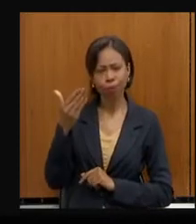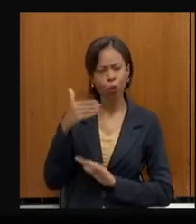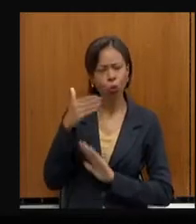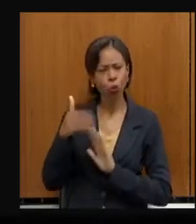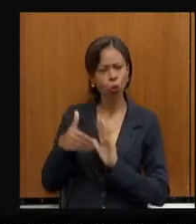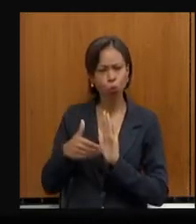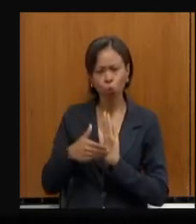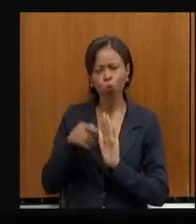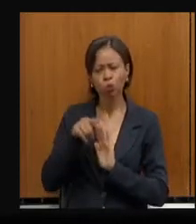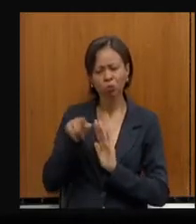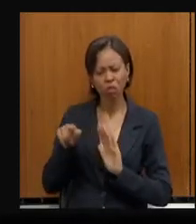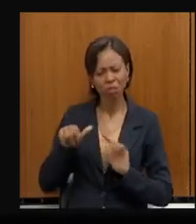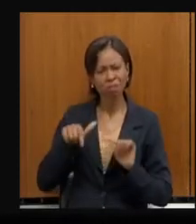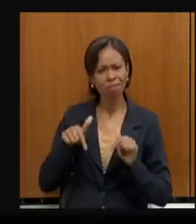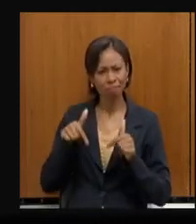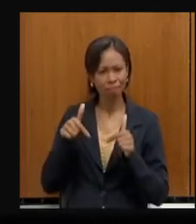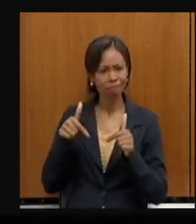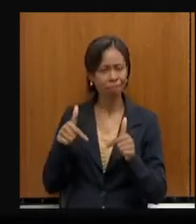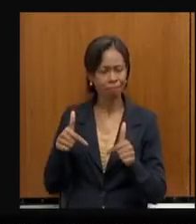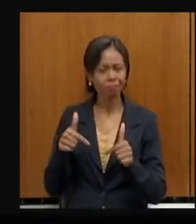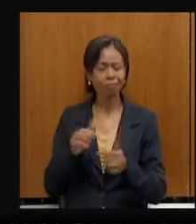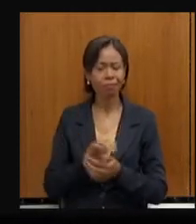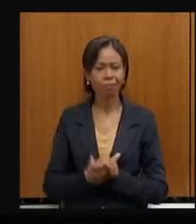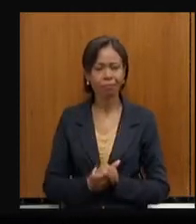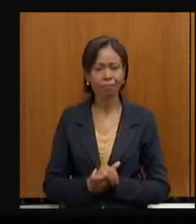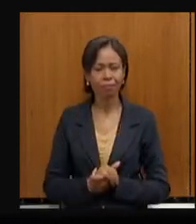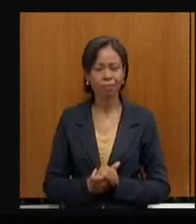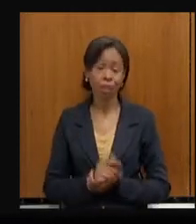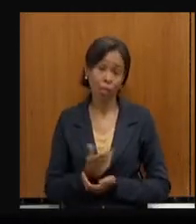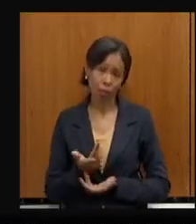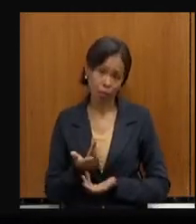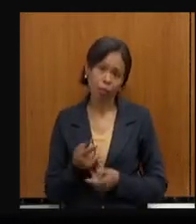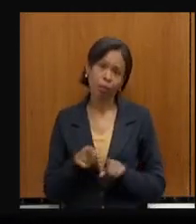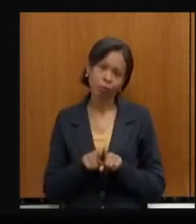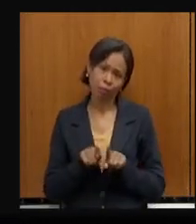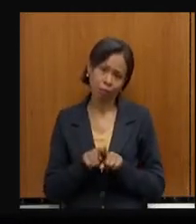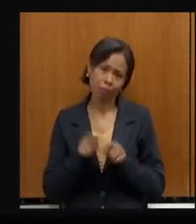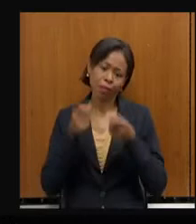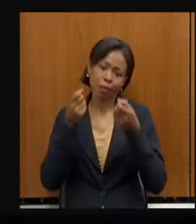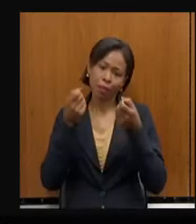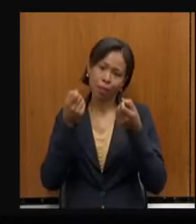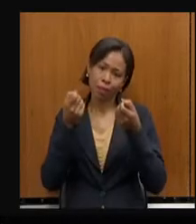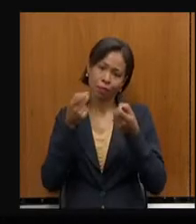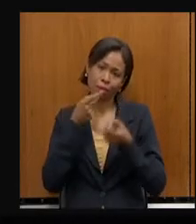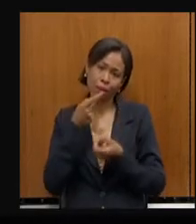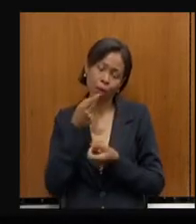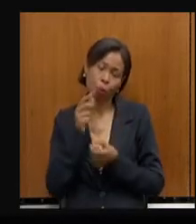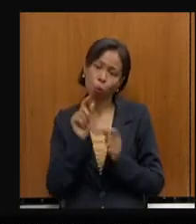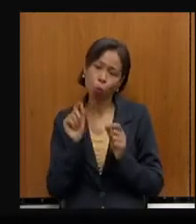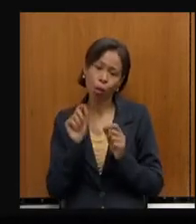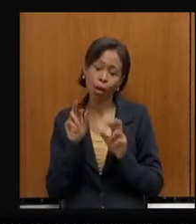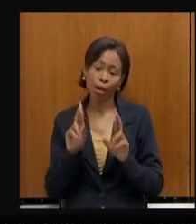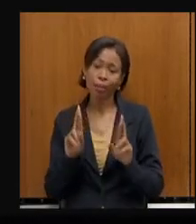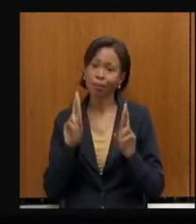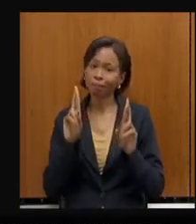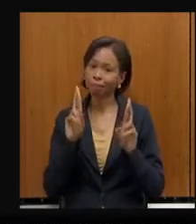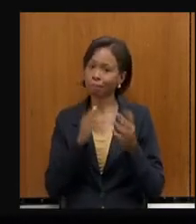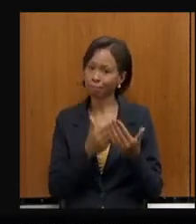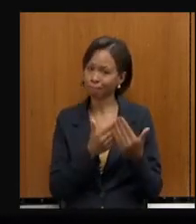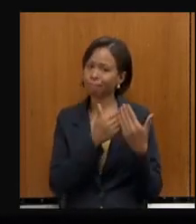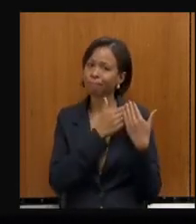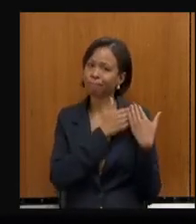isso vocês estão fazendo né o texto também da responsabilidade em relação